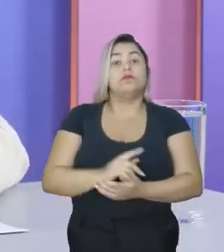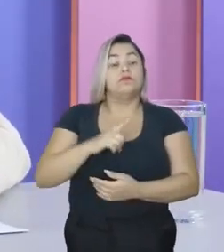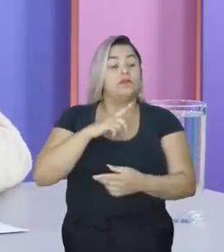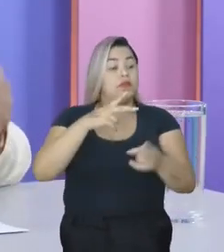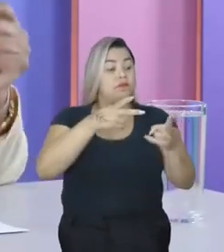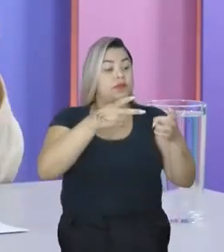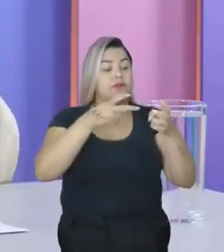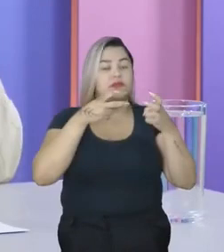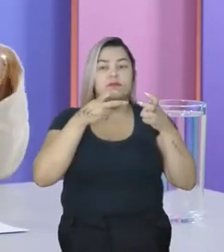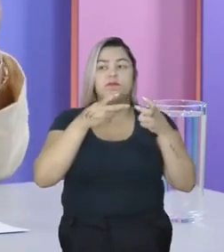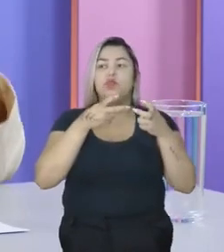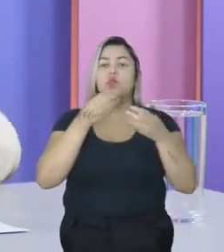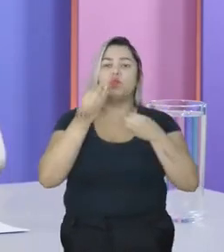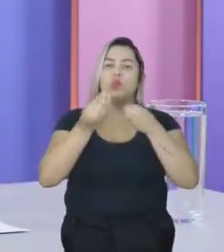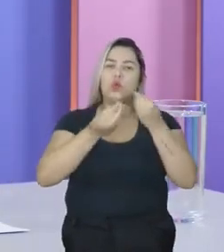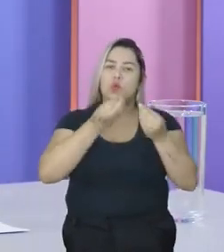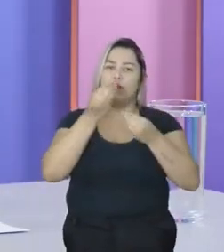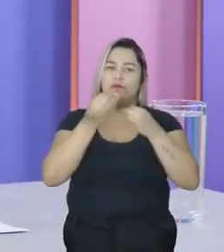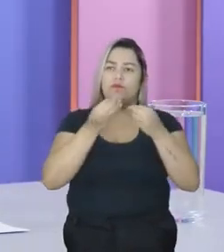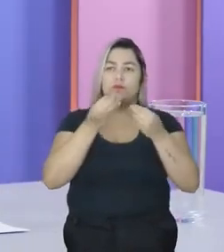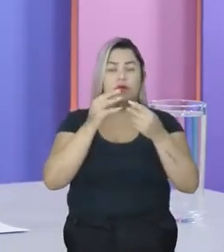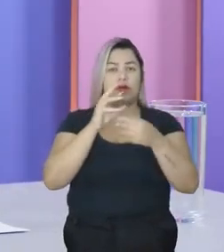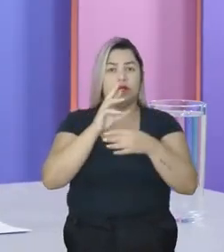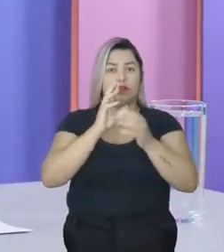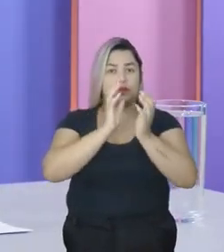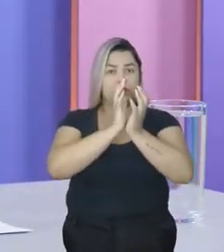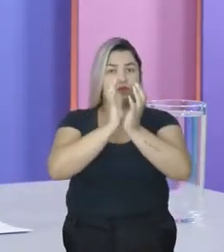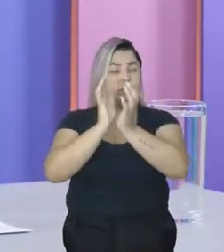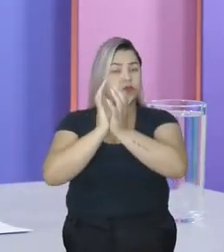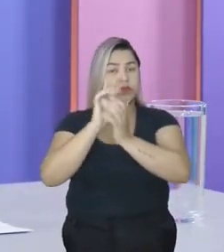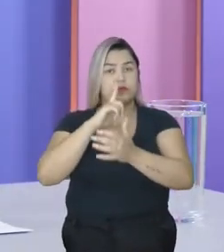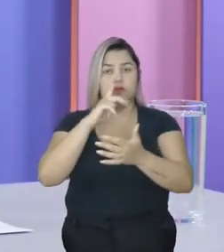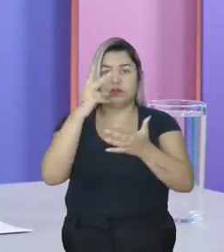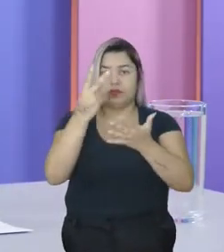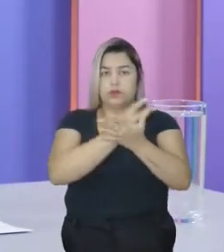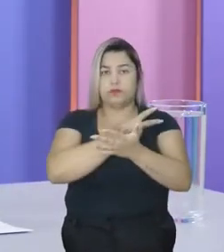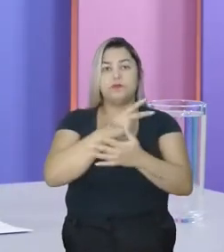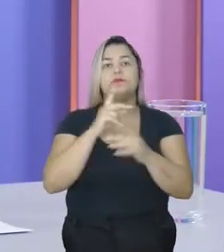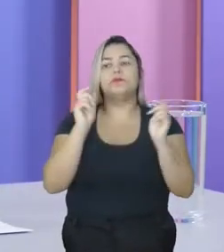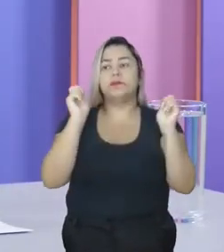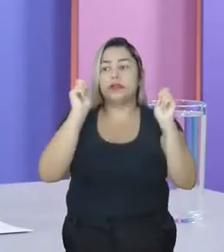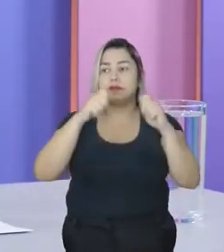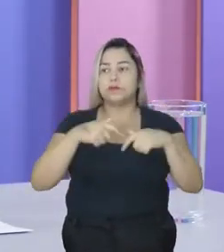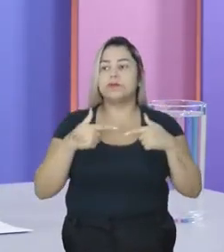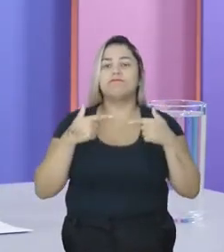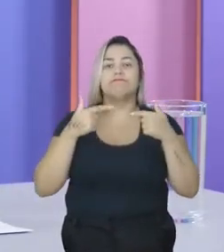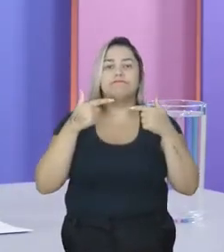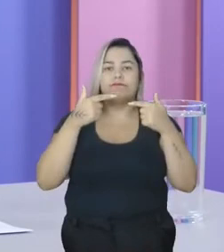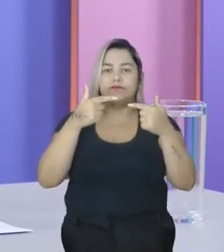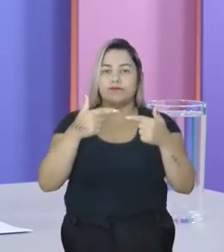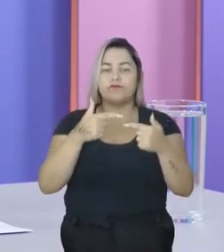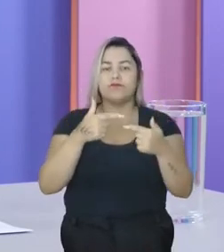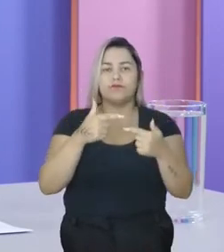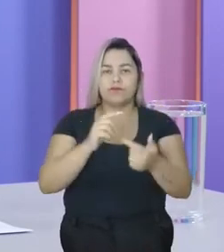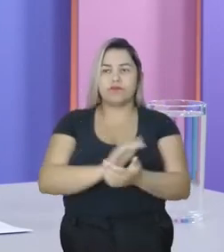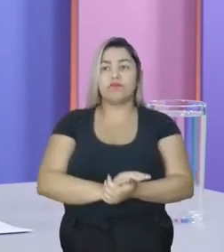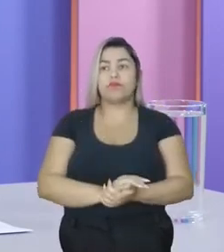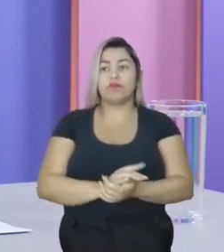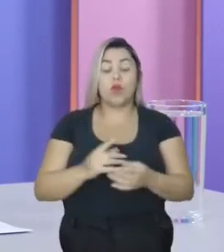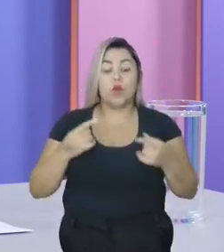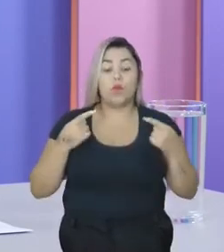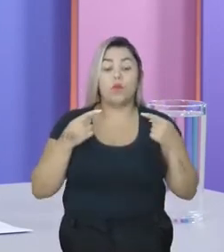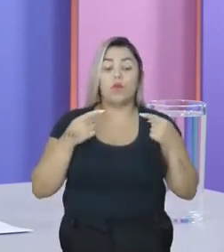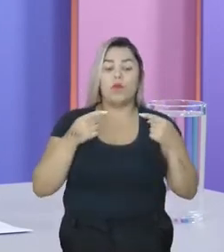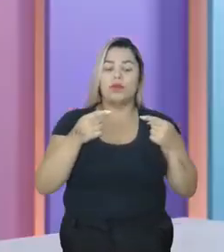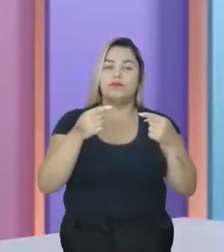percebido, né, como essas redes têm funcionado, e nós precisamos enfrentar isso, né? Nós precisamos